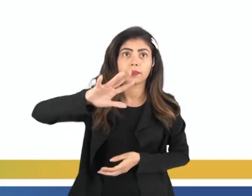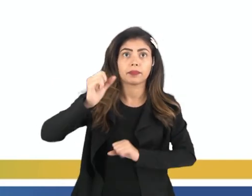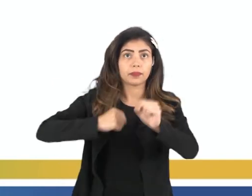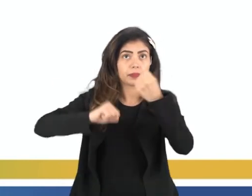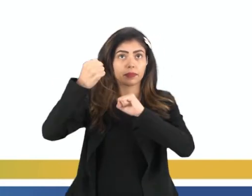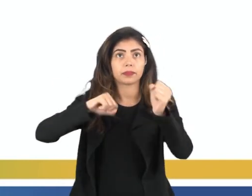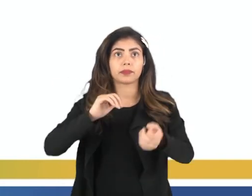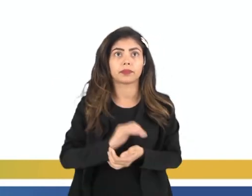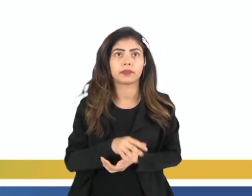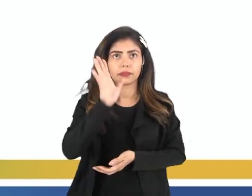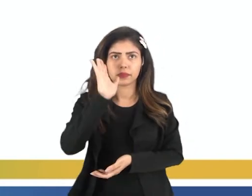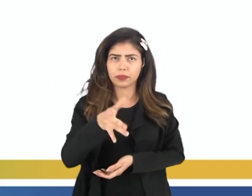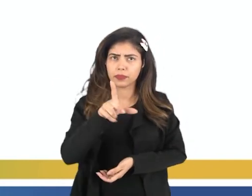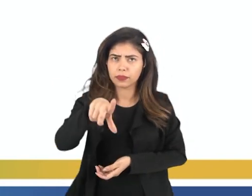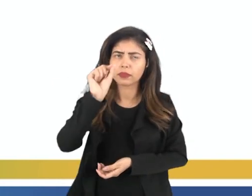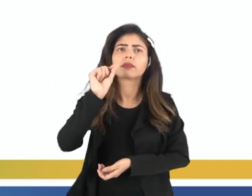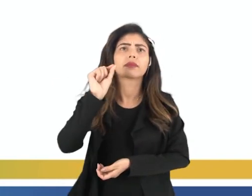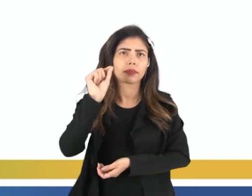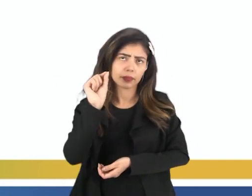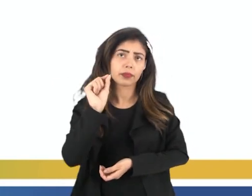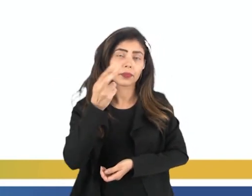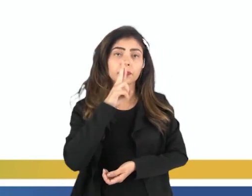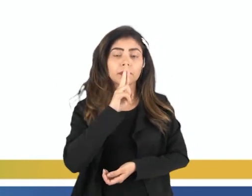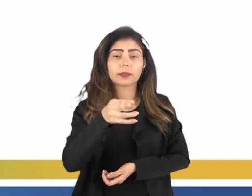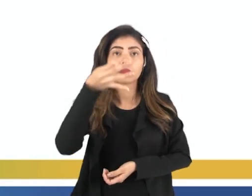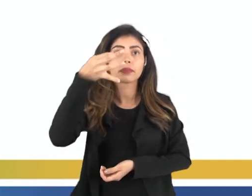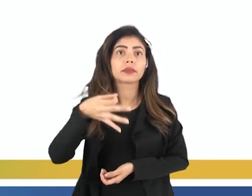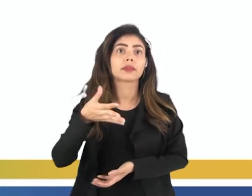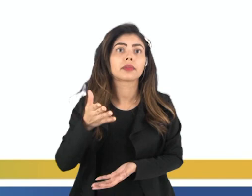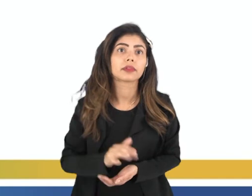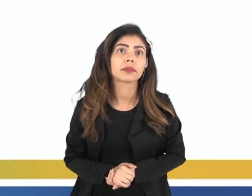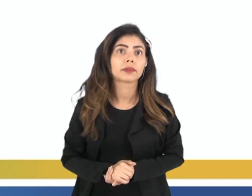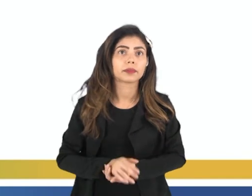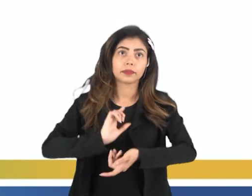indústrias? Fez a sua escolha então? A resposta correta é